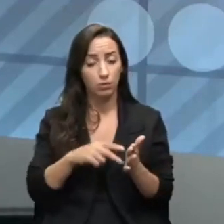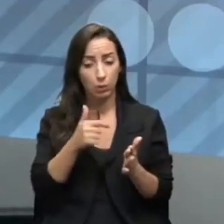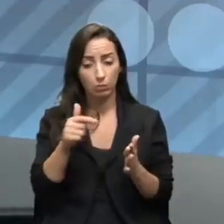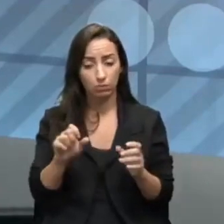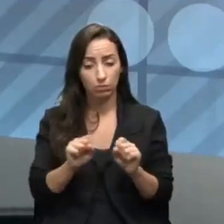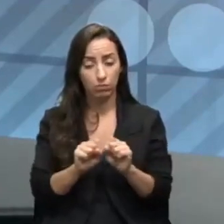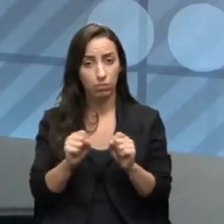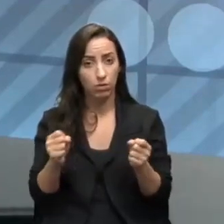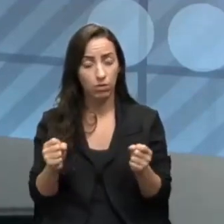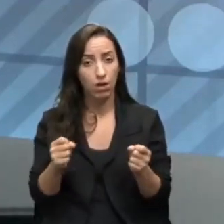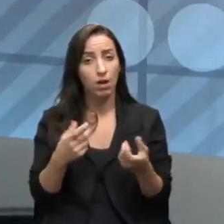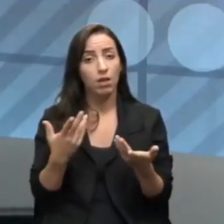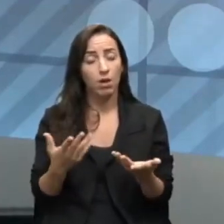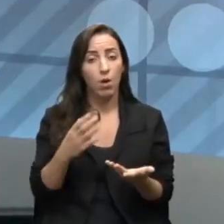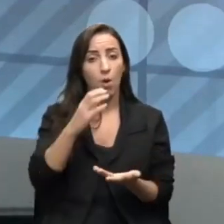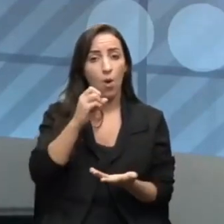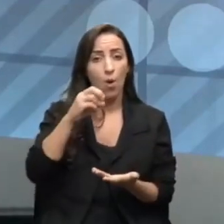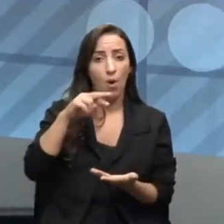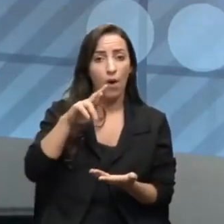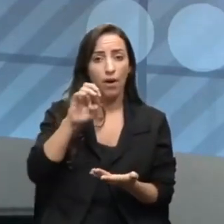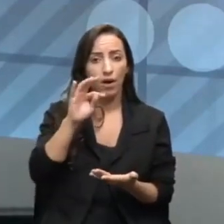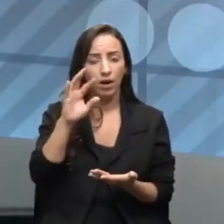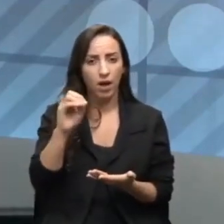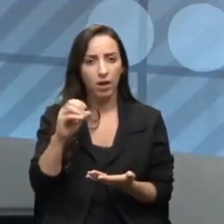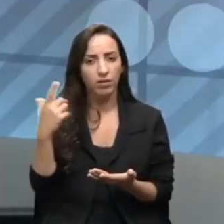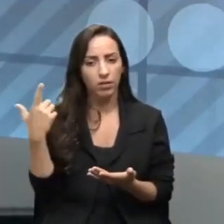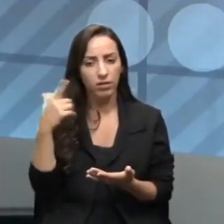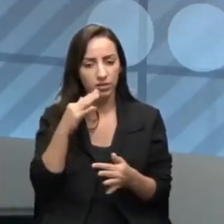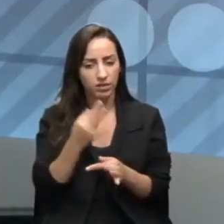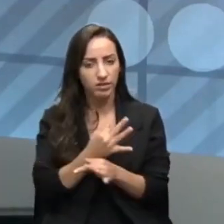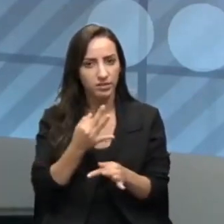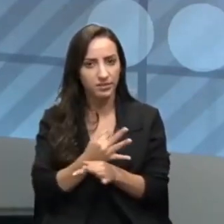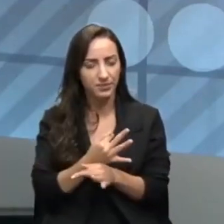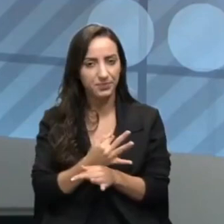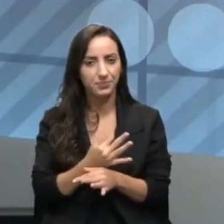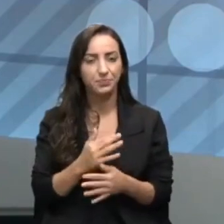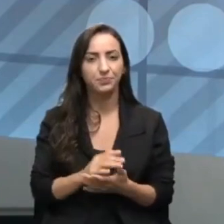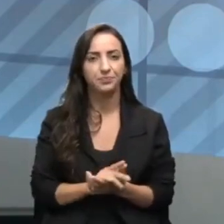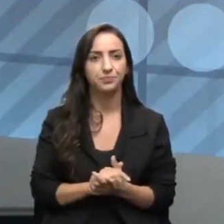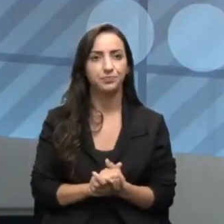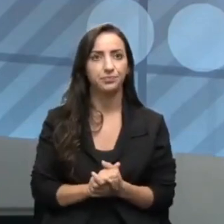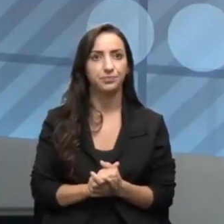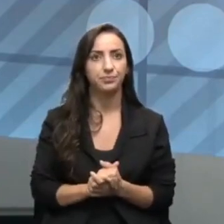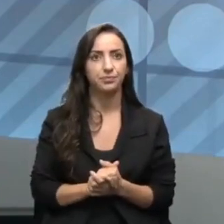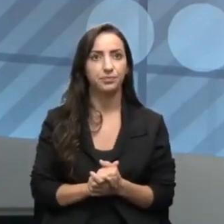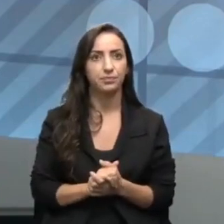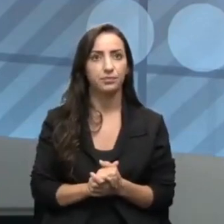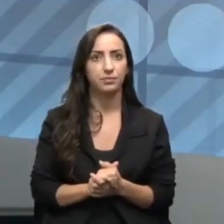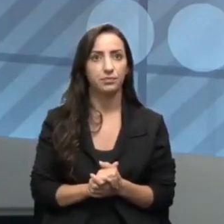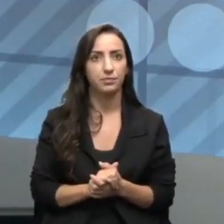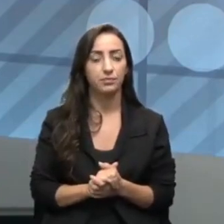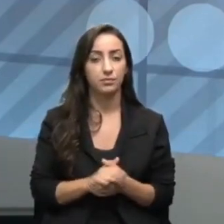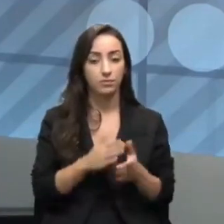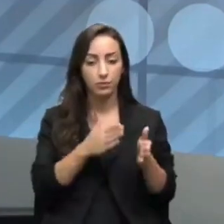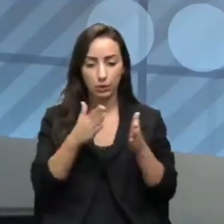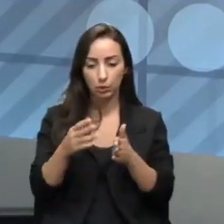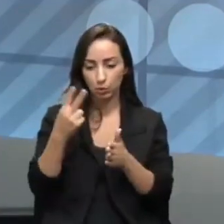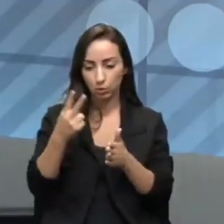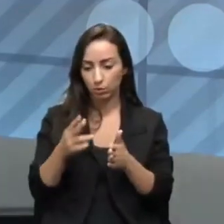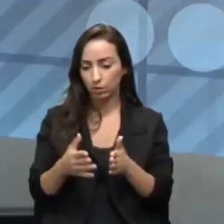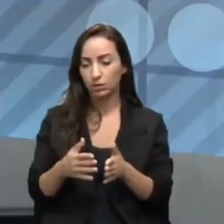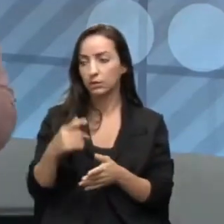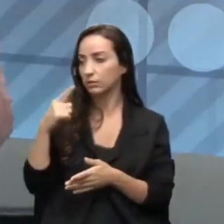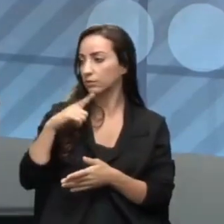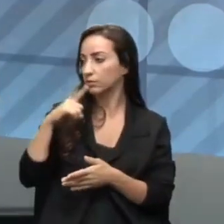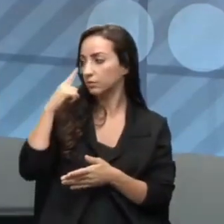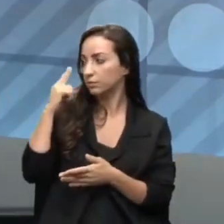que o concreto ainda está combatendo esse esforço. No modelo, nos estádios 2, a gente já